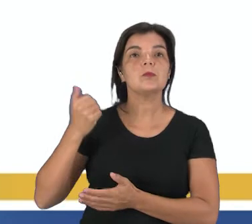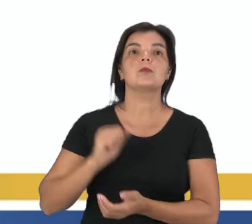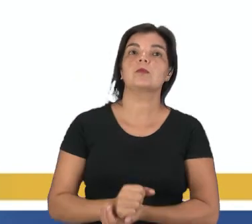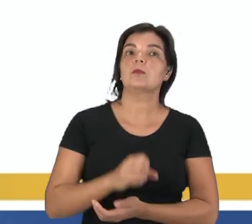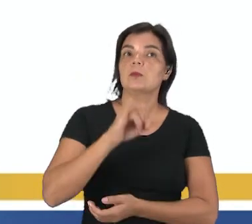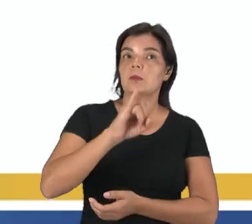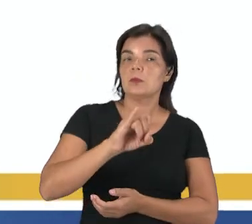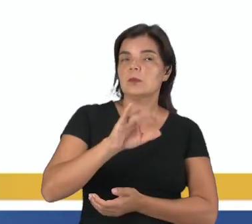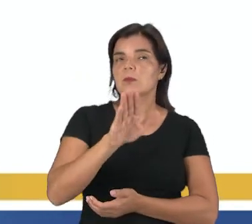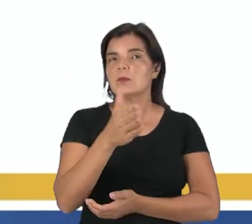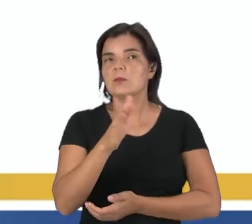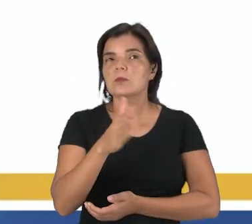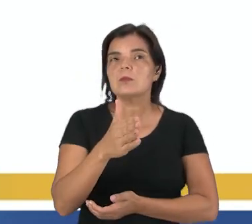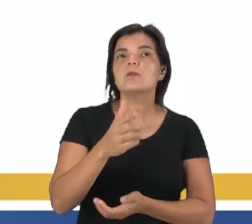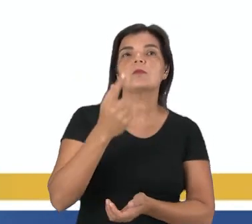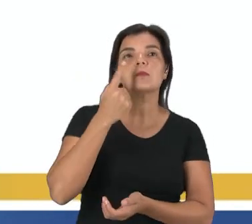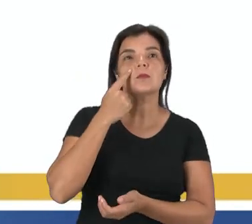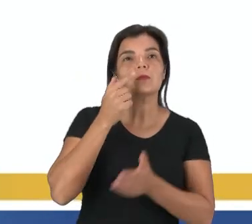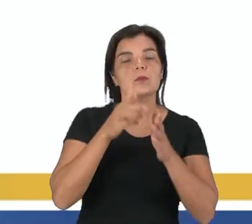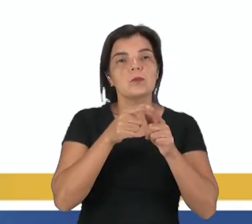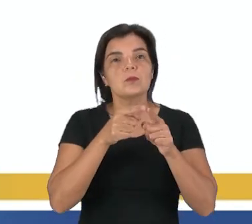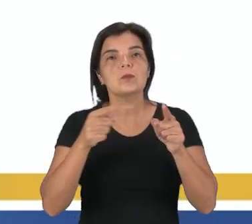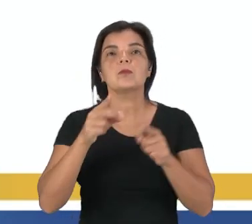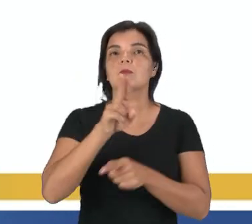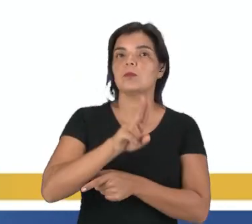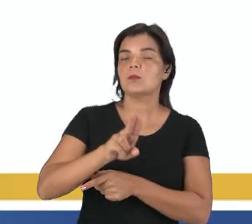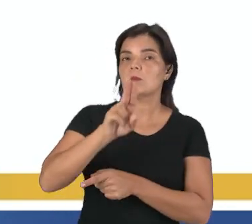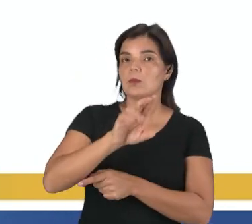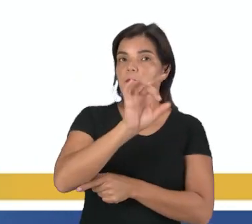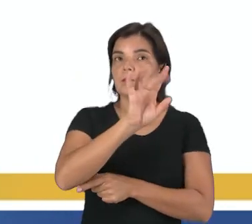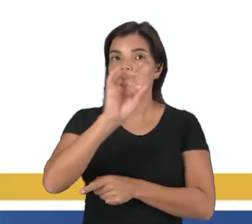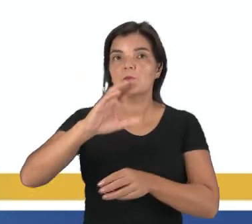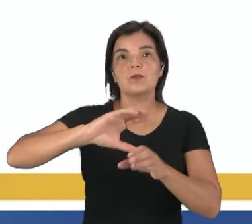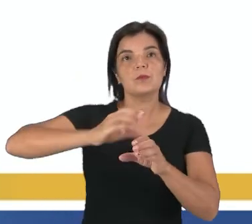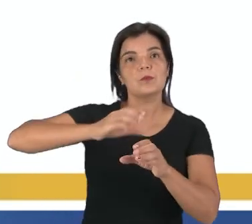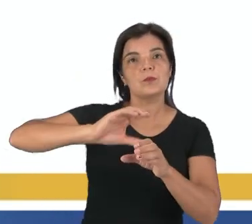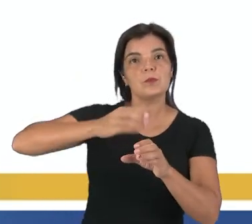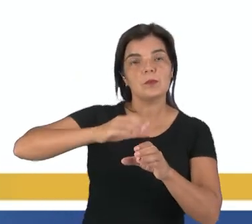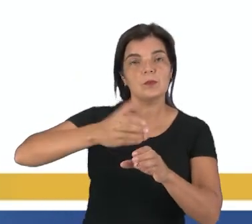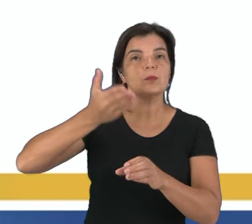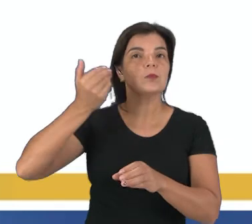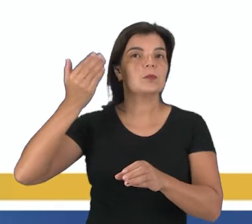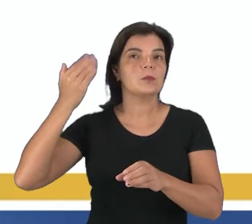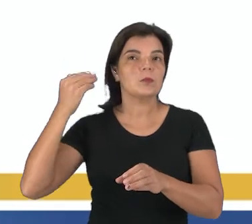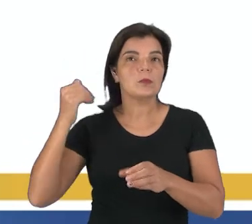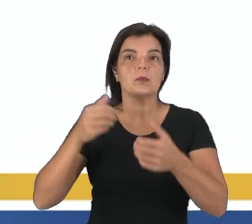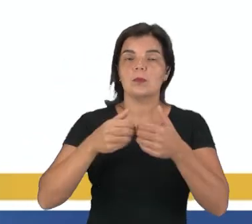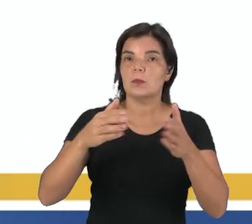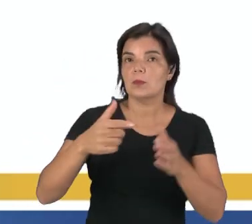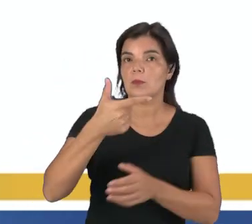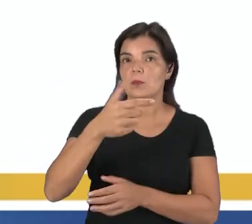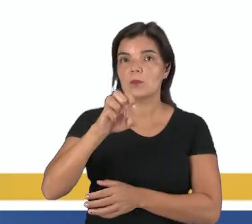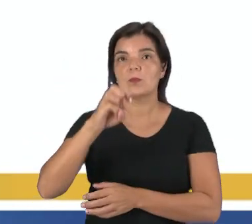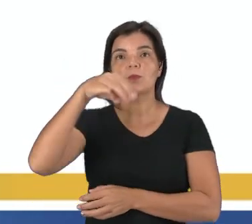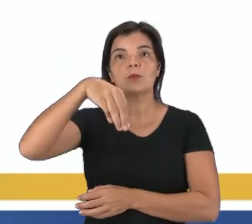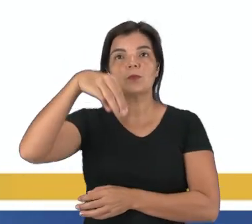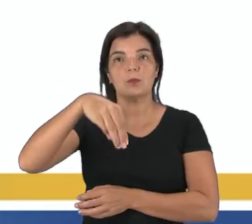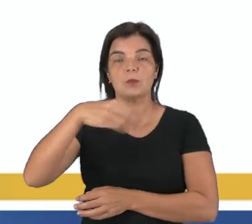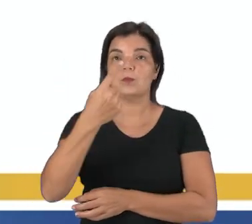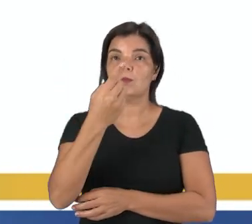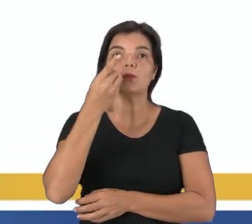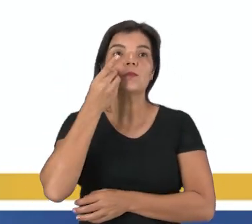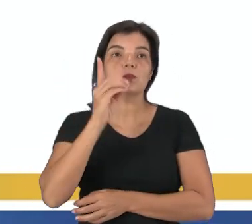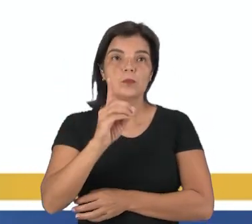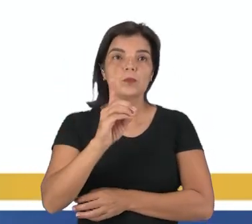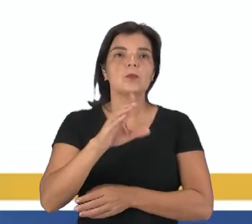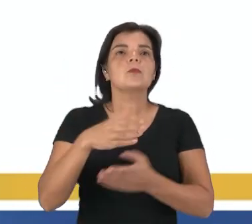que as antigas. Se, em média, contando os períodos de uso, cada torneira tradicional ficava aberta por 25 minutos